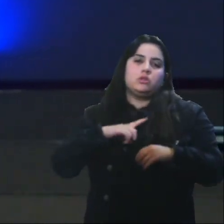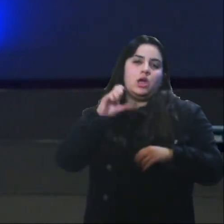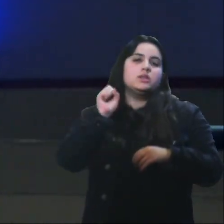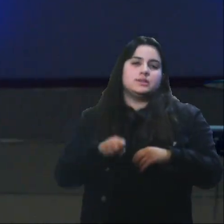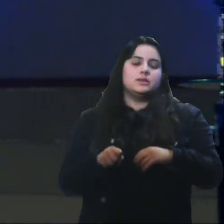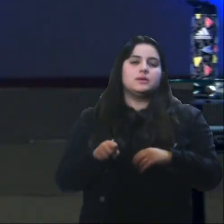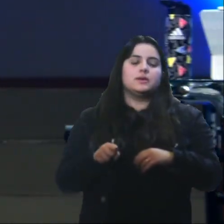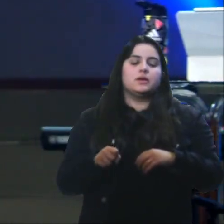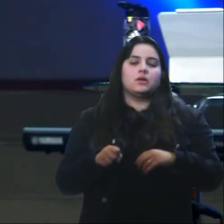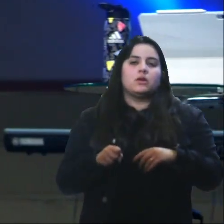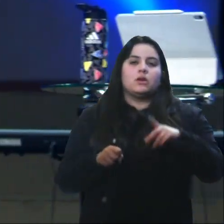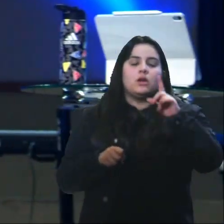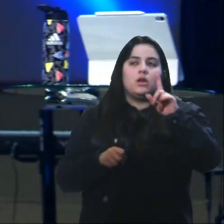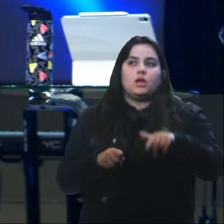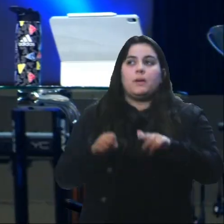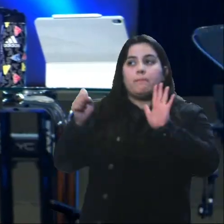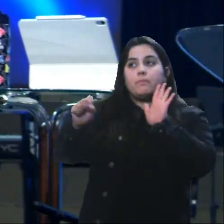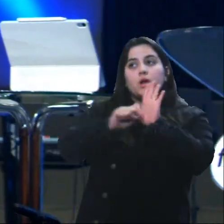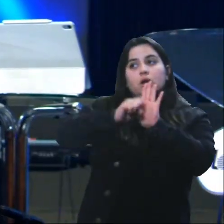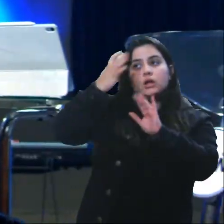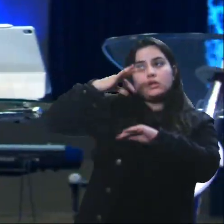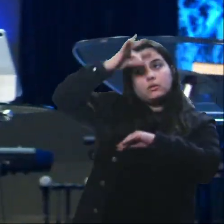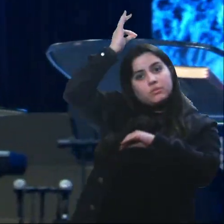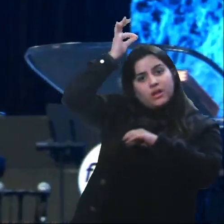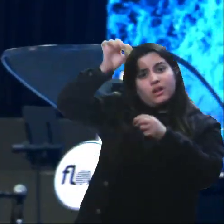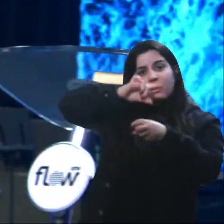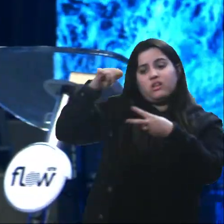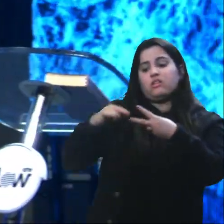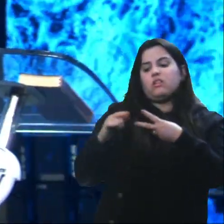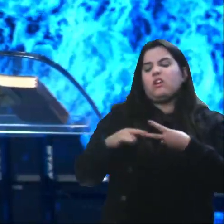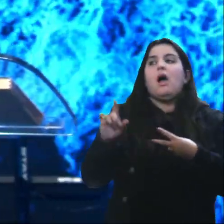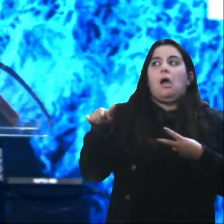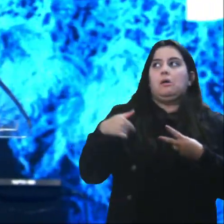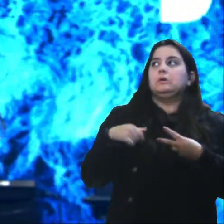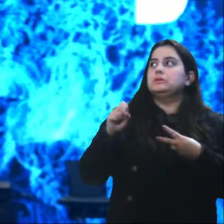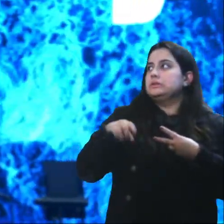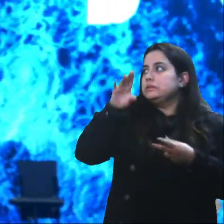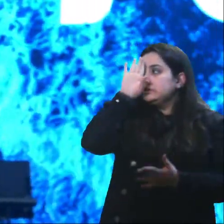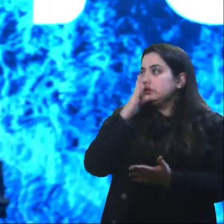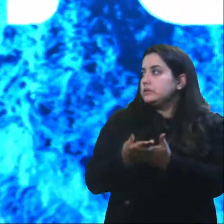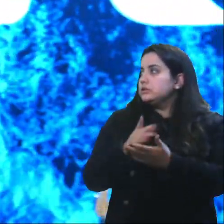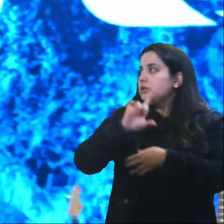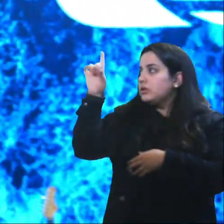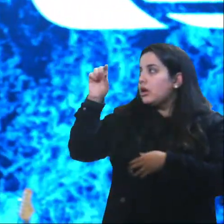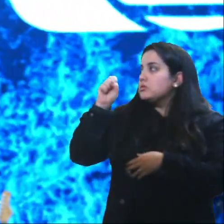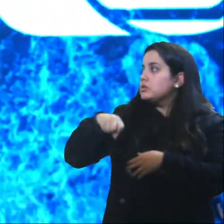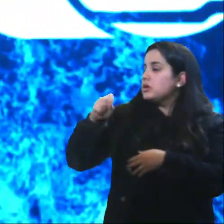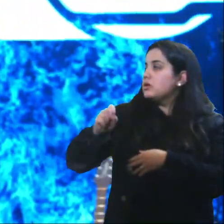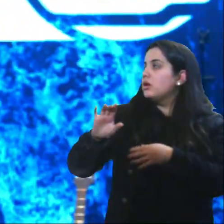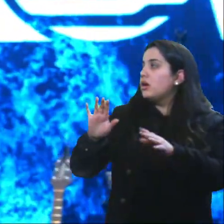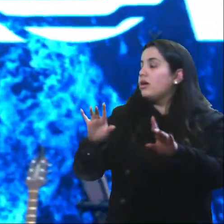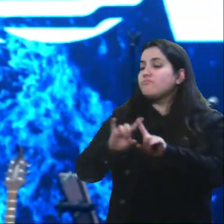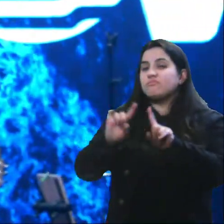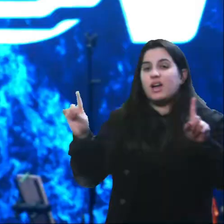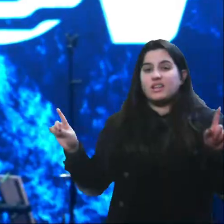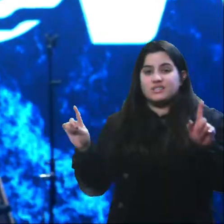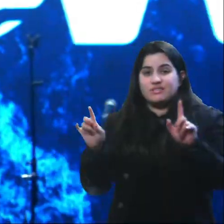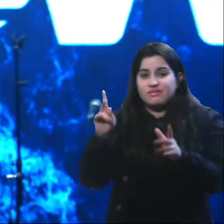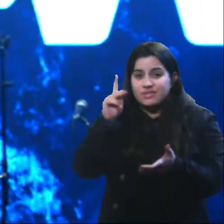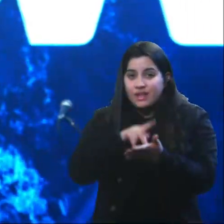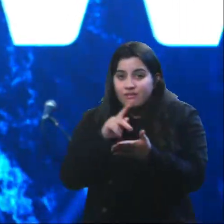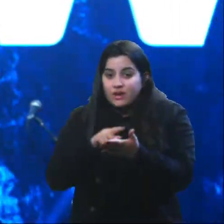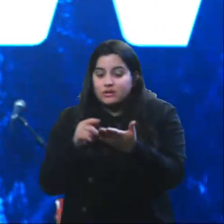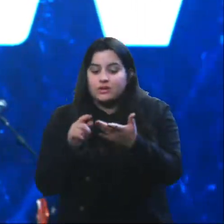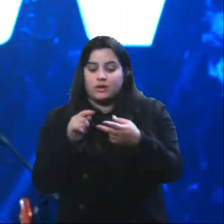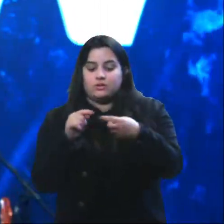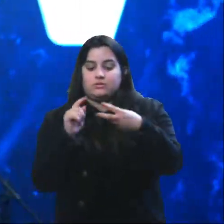as pessoas que dizem que são cristãs, que dizem que acreditam em Deus, mas que no fundo